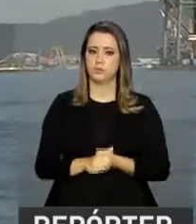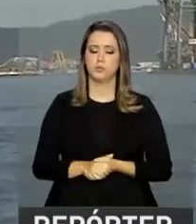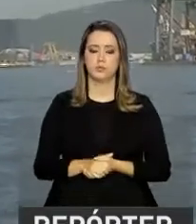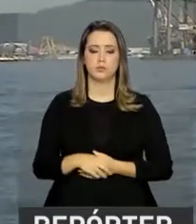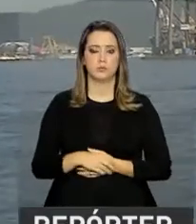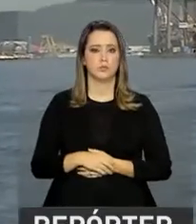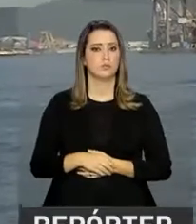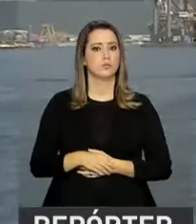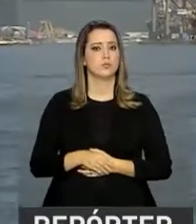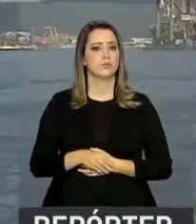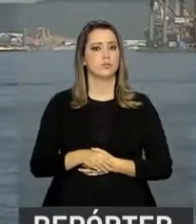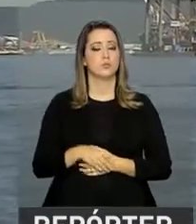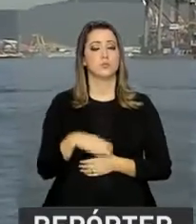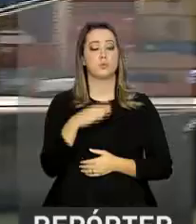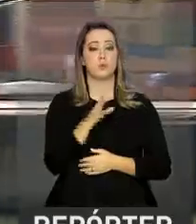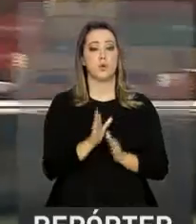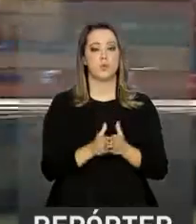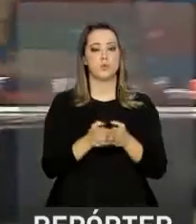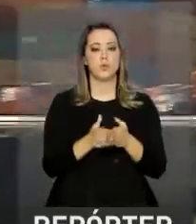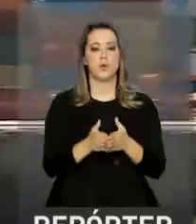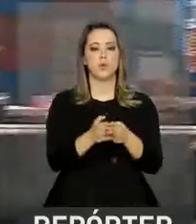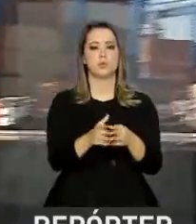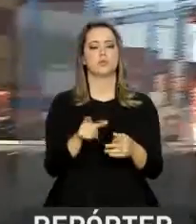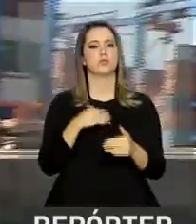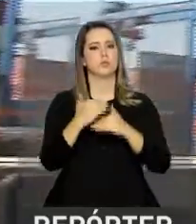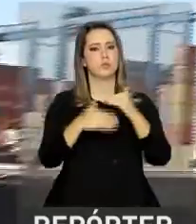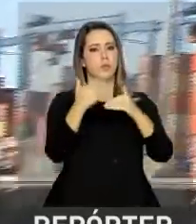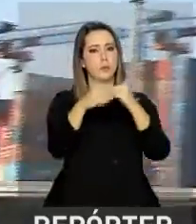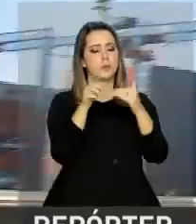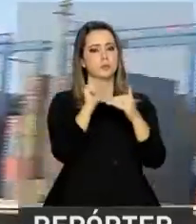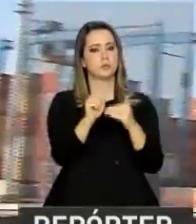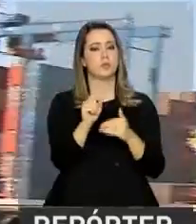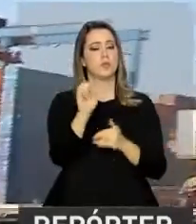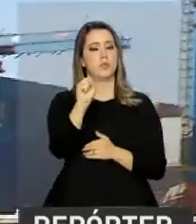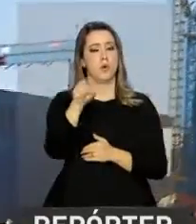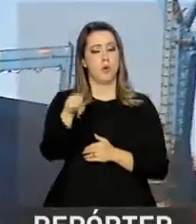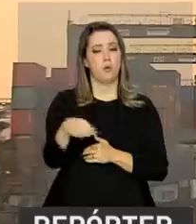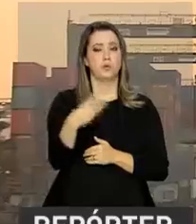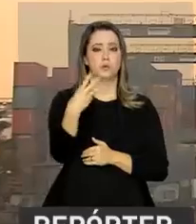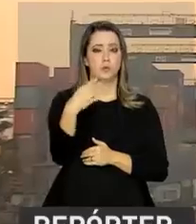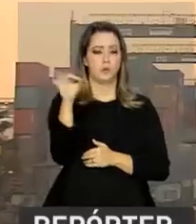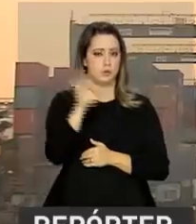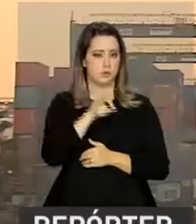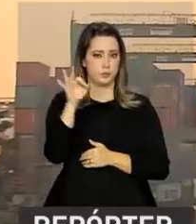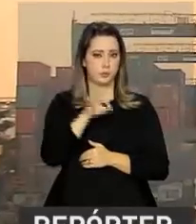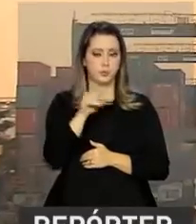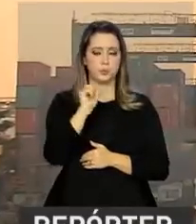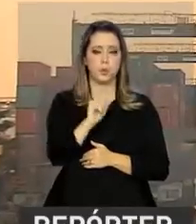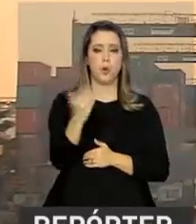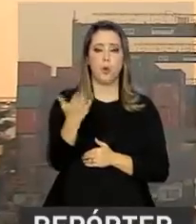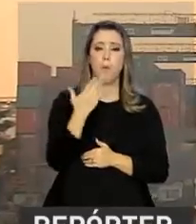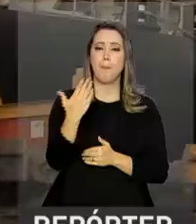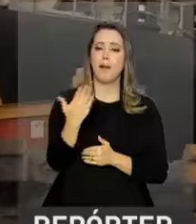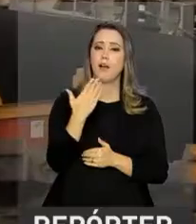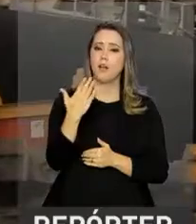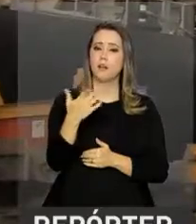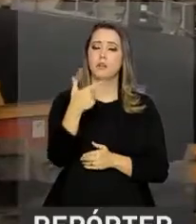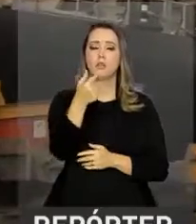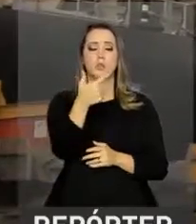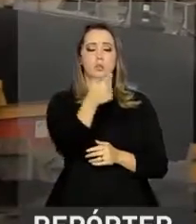os portos brasileiros registraram aumento de 8,3 por cento na comparação